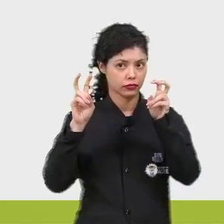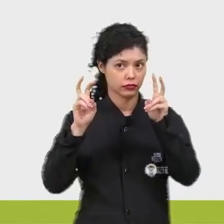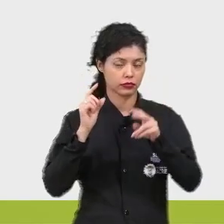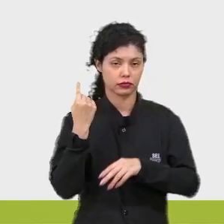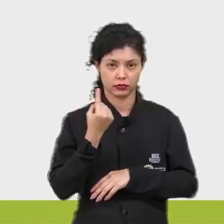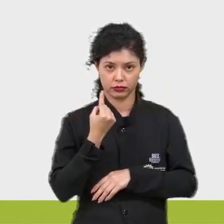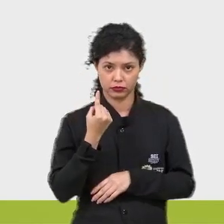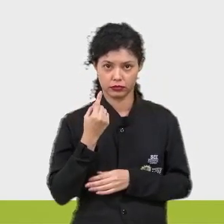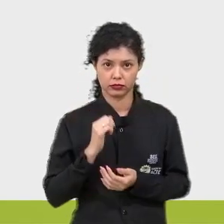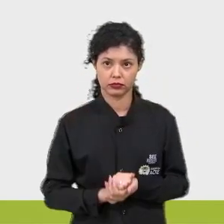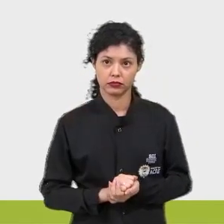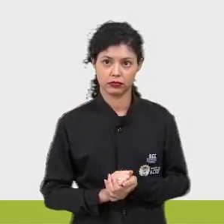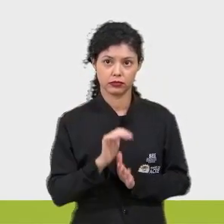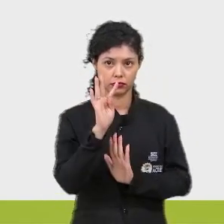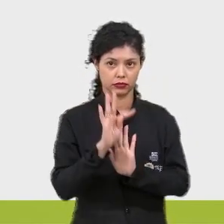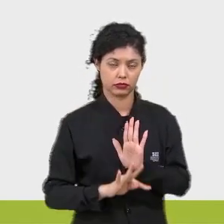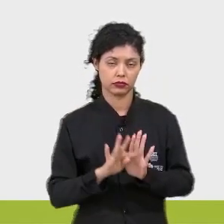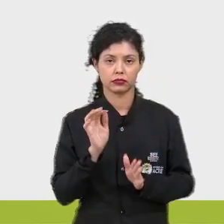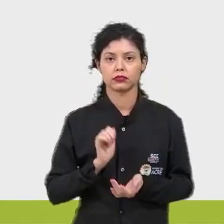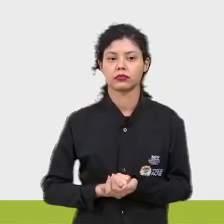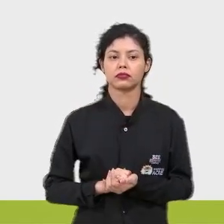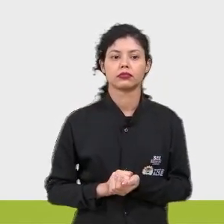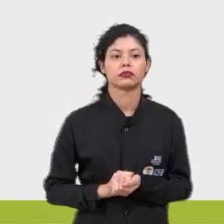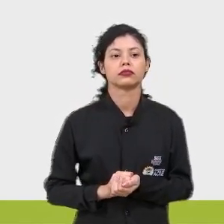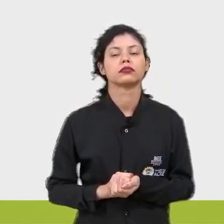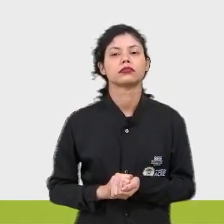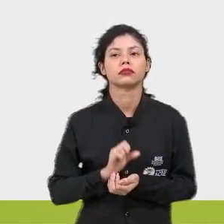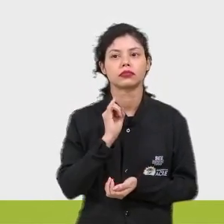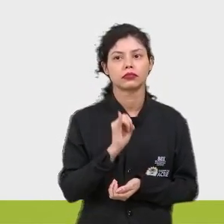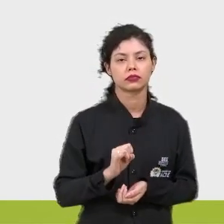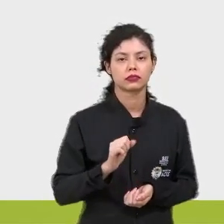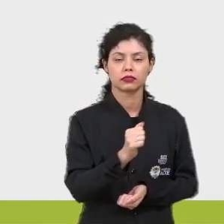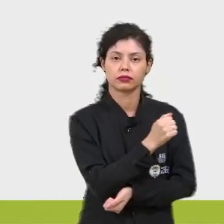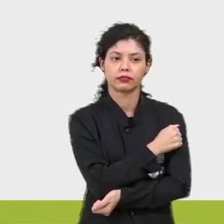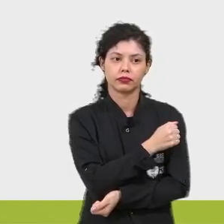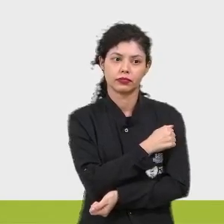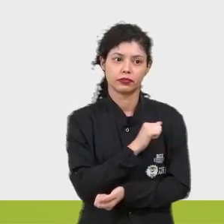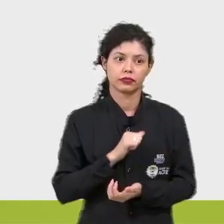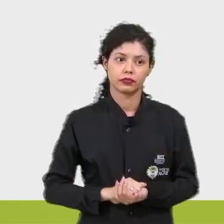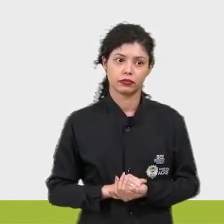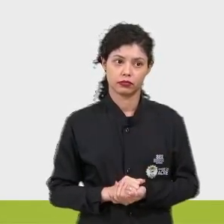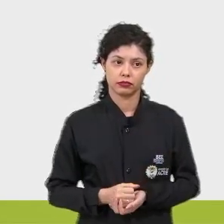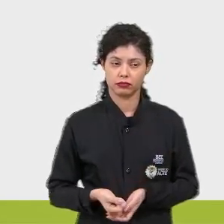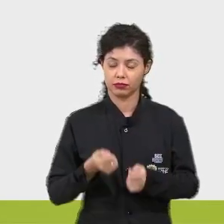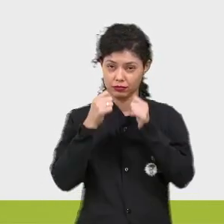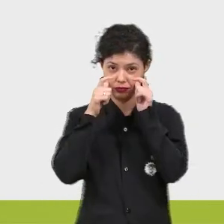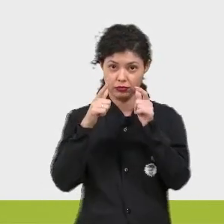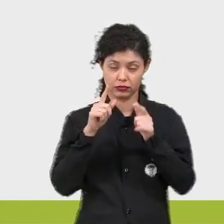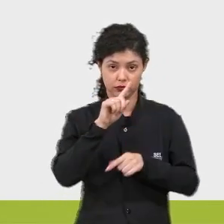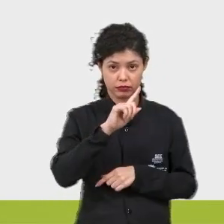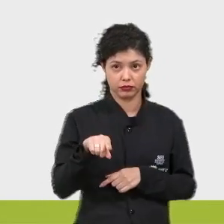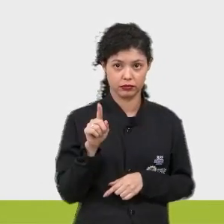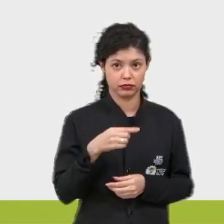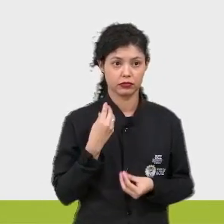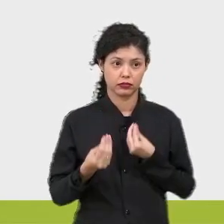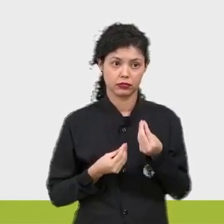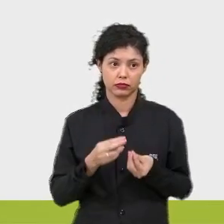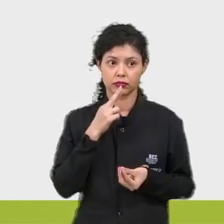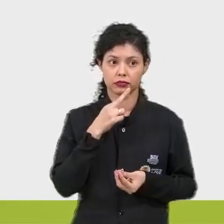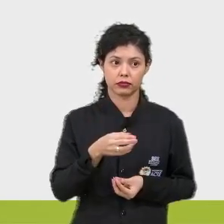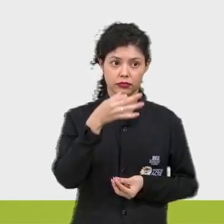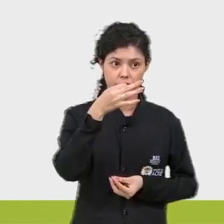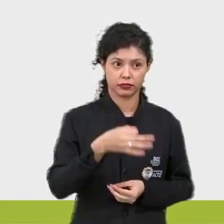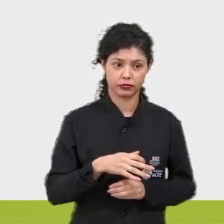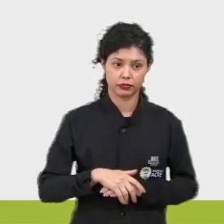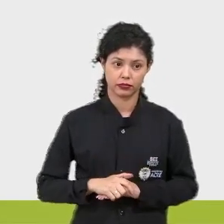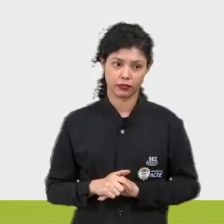único elemento do texto e aí, se o aluno estiver desatento, ele marcaria isso como a alternativa